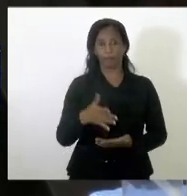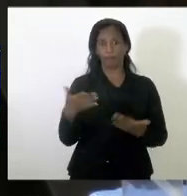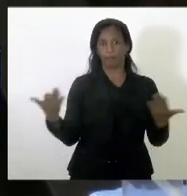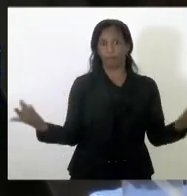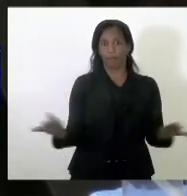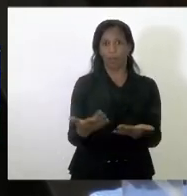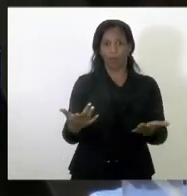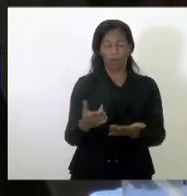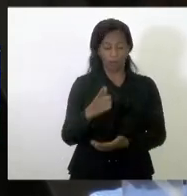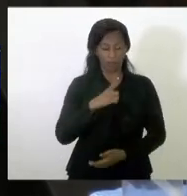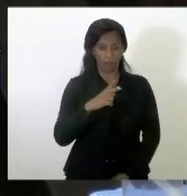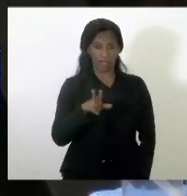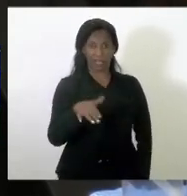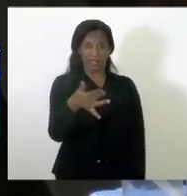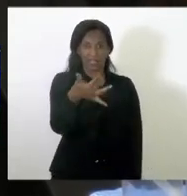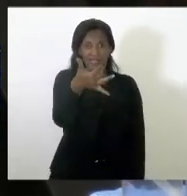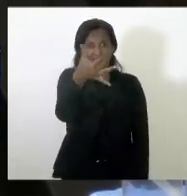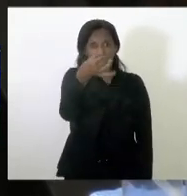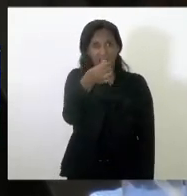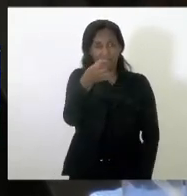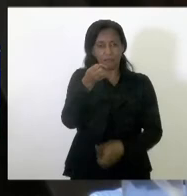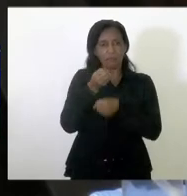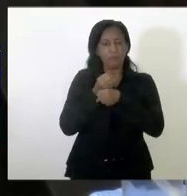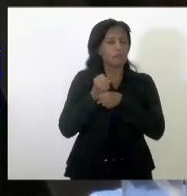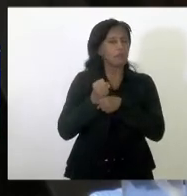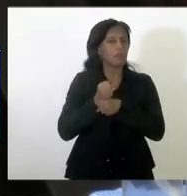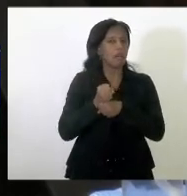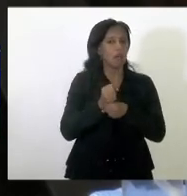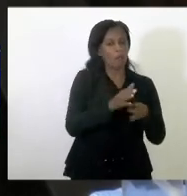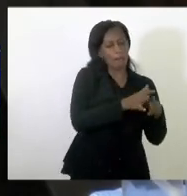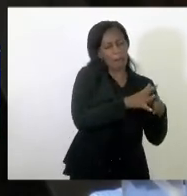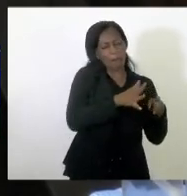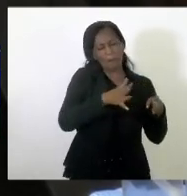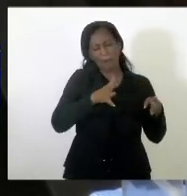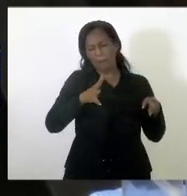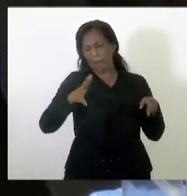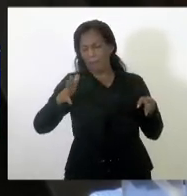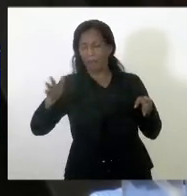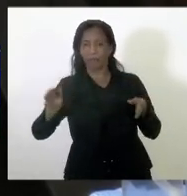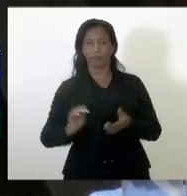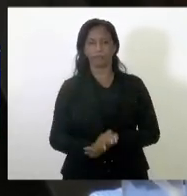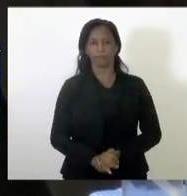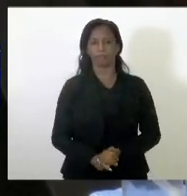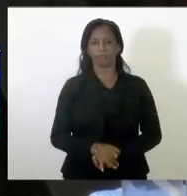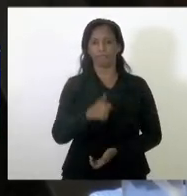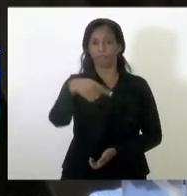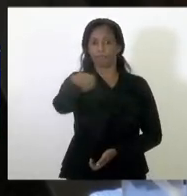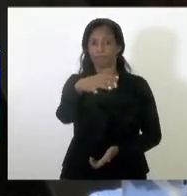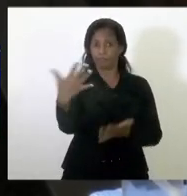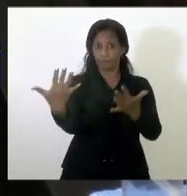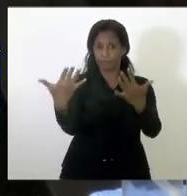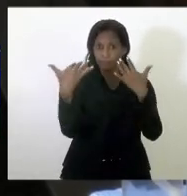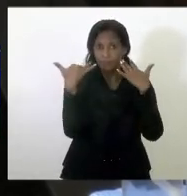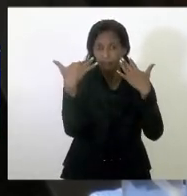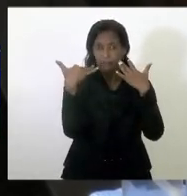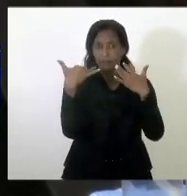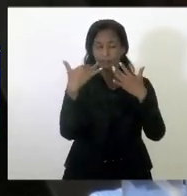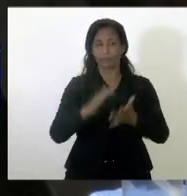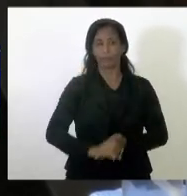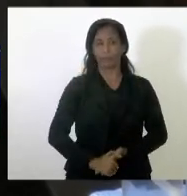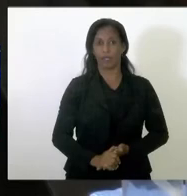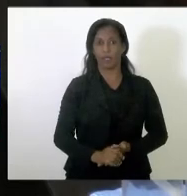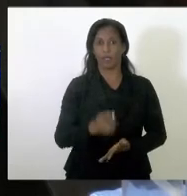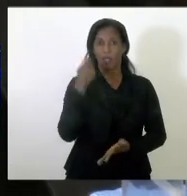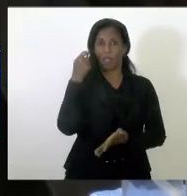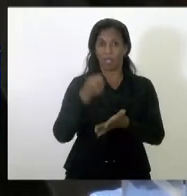regime tem vigência de 10 anos. Chamo a atenção para esse aspecto, porque o regime